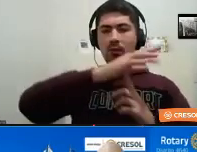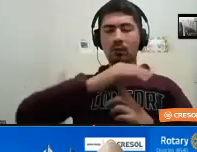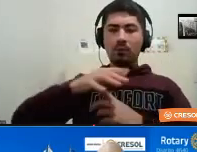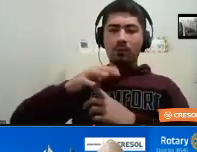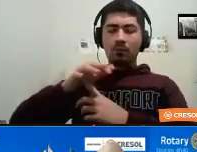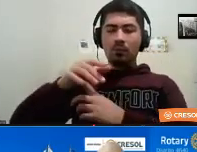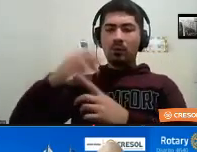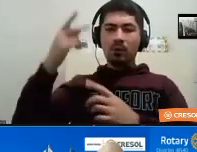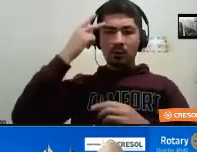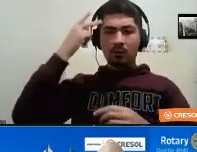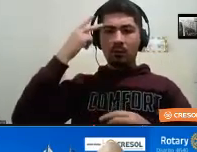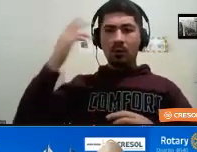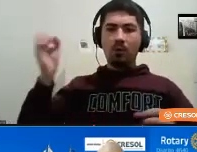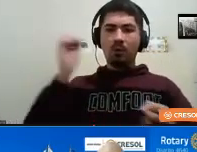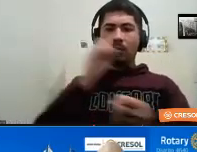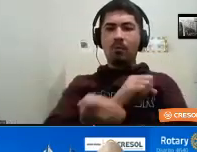inteiro parou.